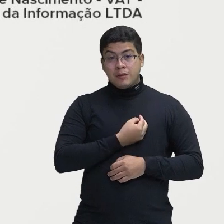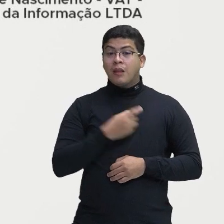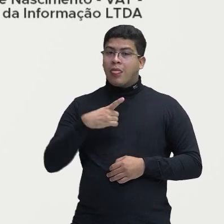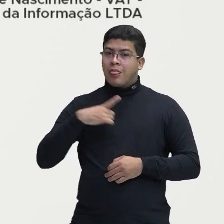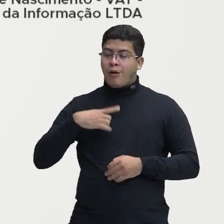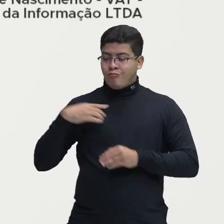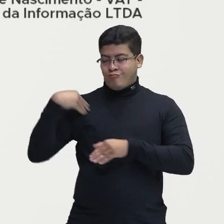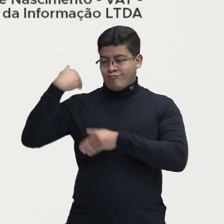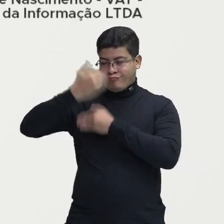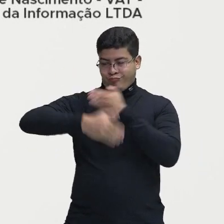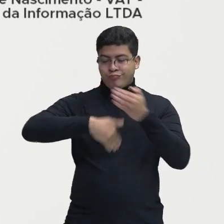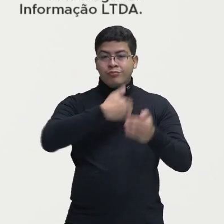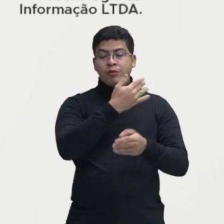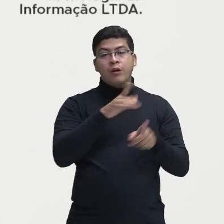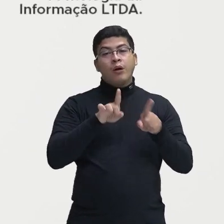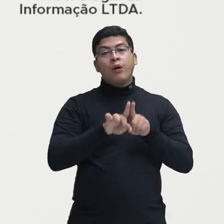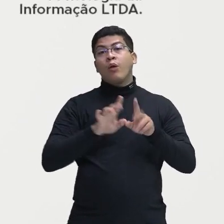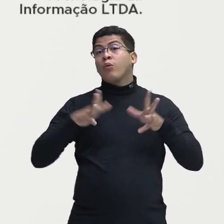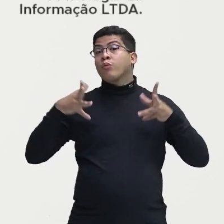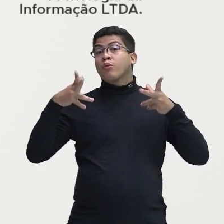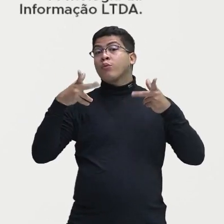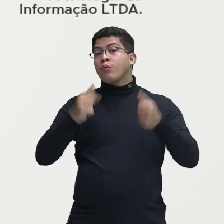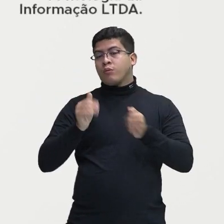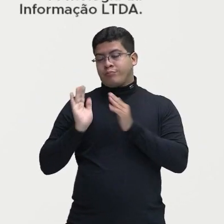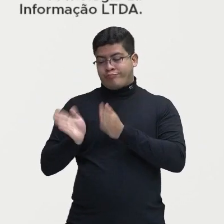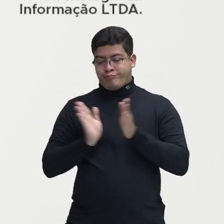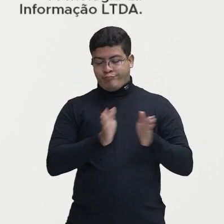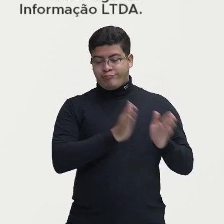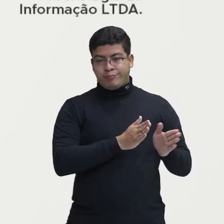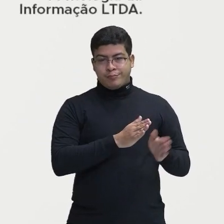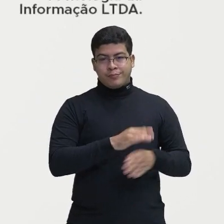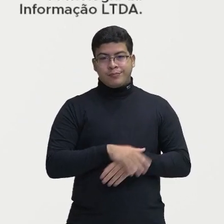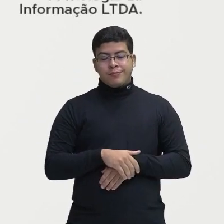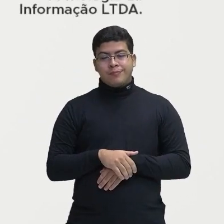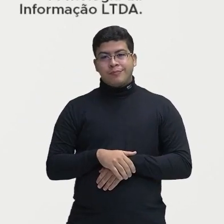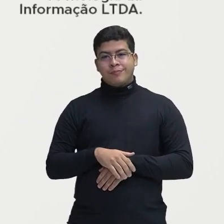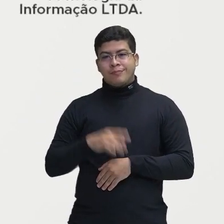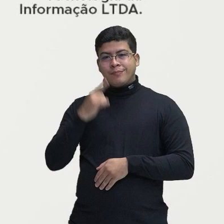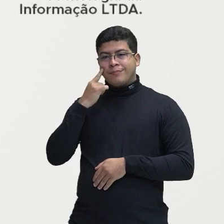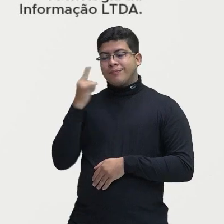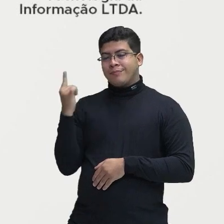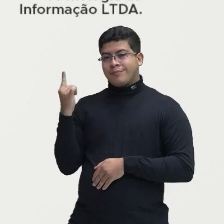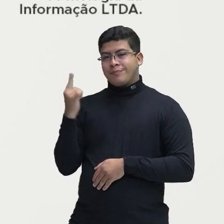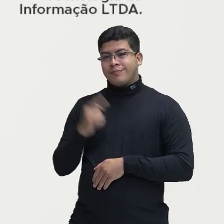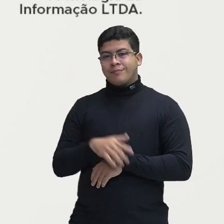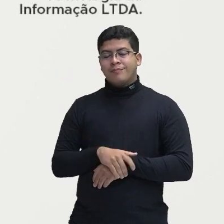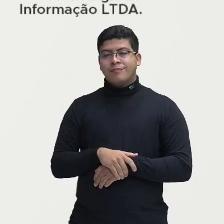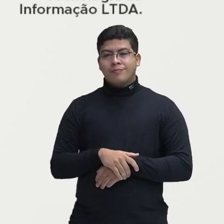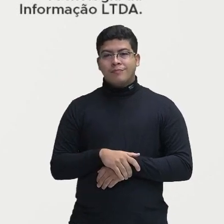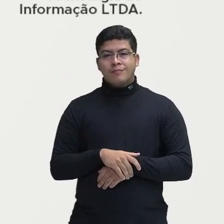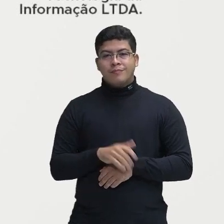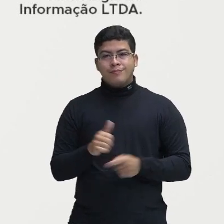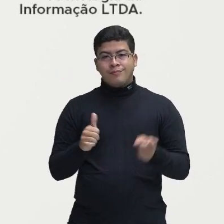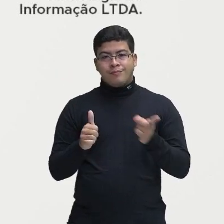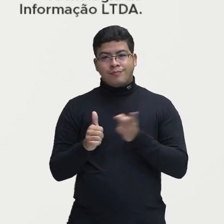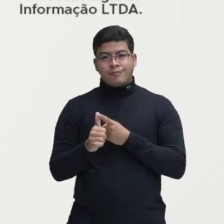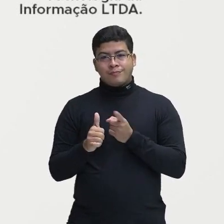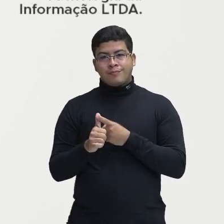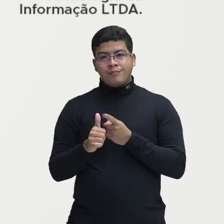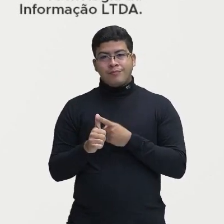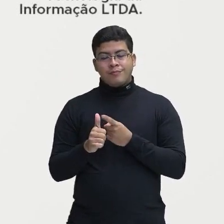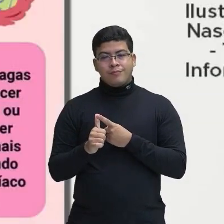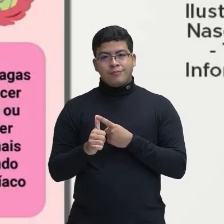Chagas que a gente vai observar todas essas etapas. Aqui na primeira etapa, vou tentar aumentar aqui um pouquinho